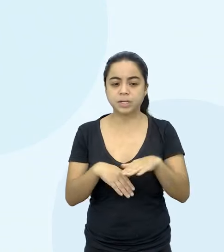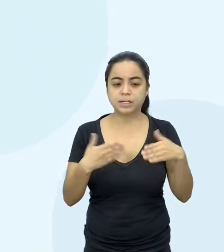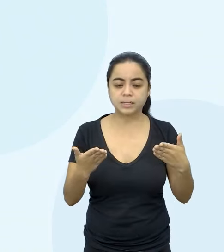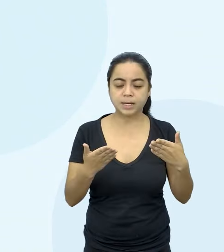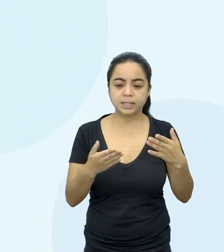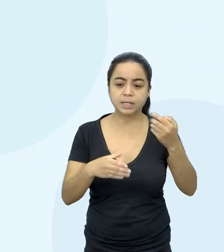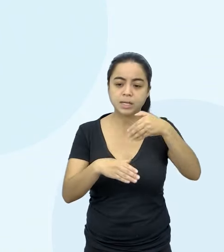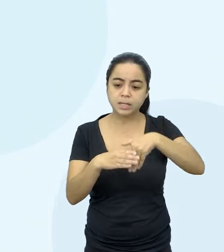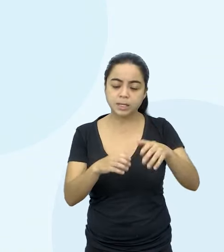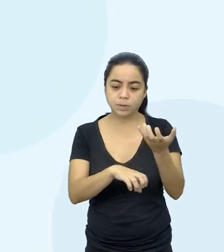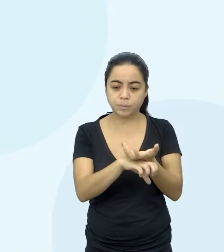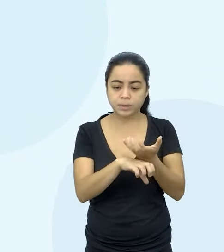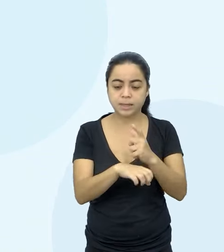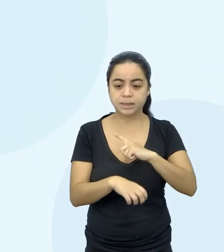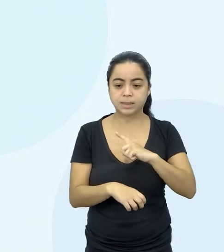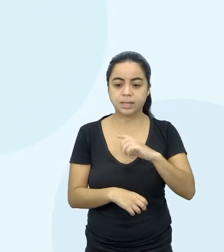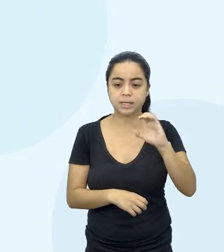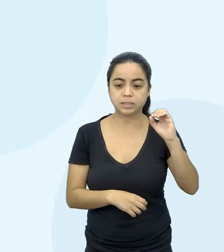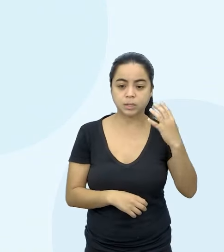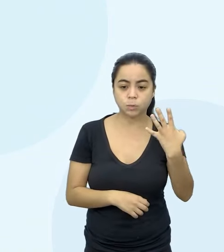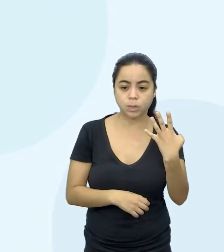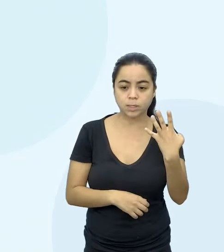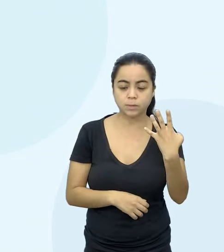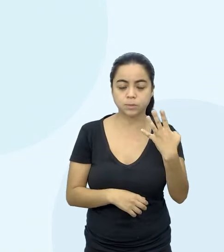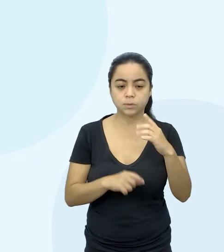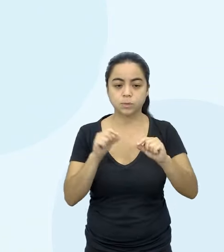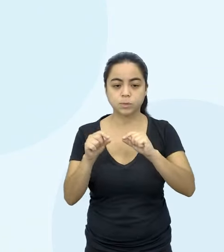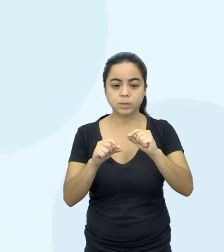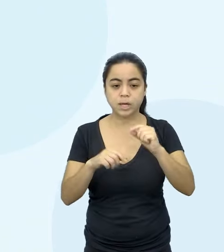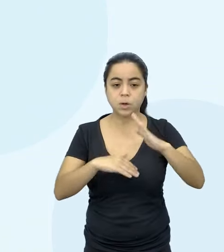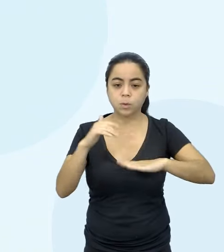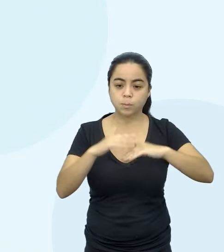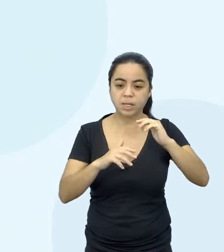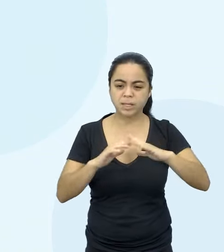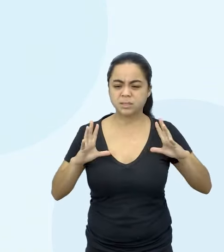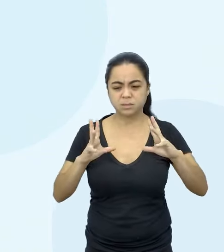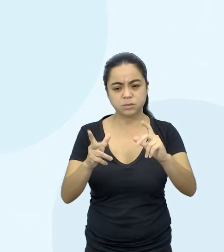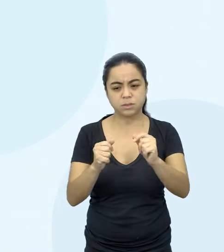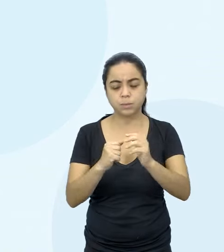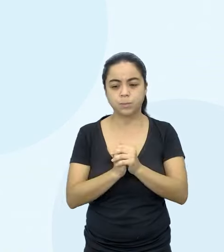itinerário formativo nós temos o 04, né? Que é a competência geral